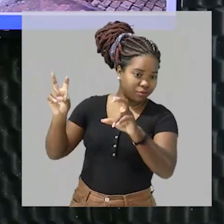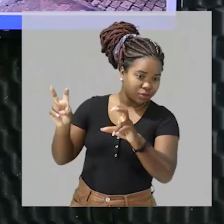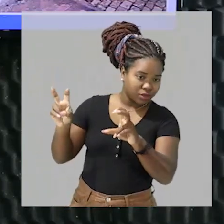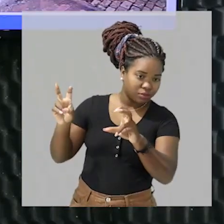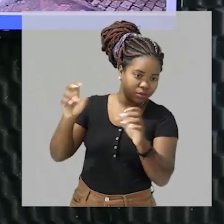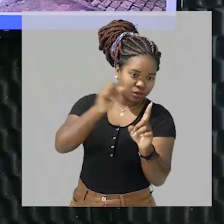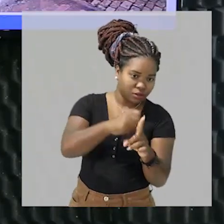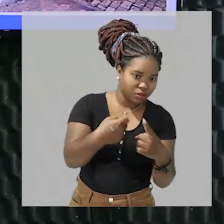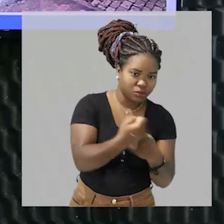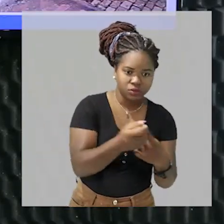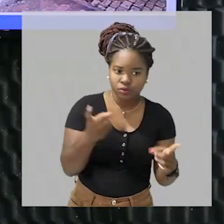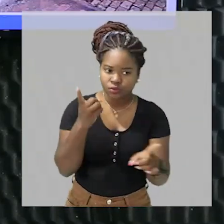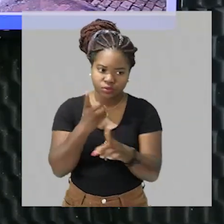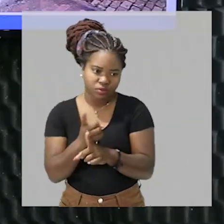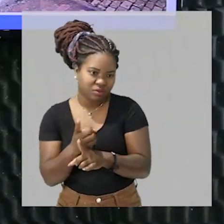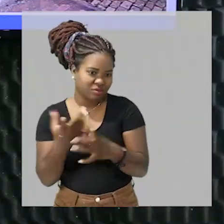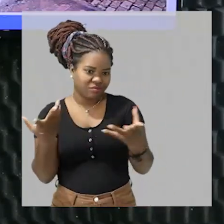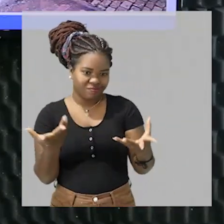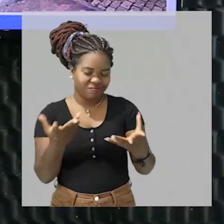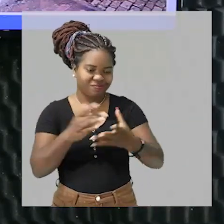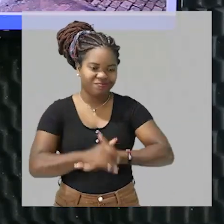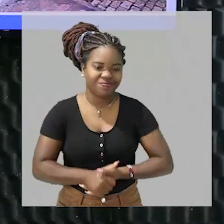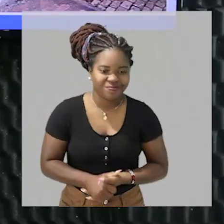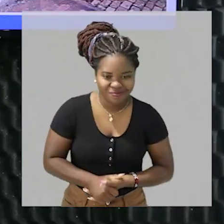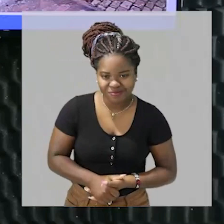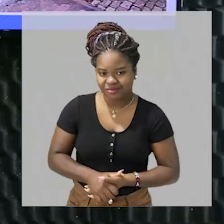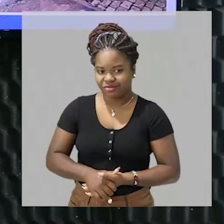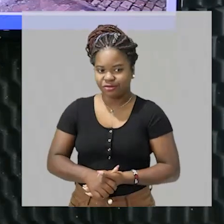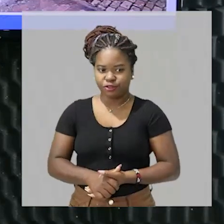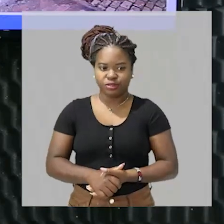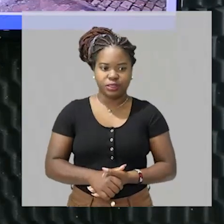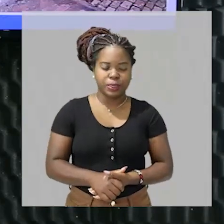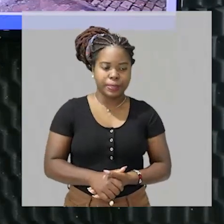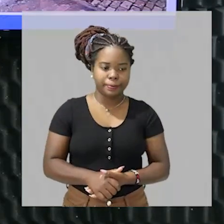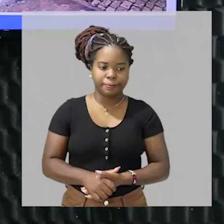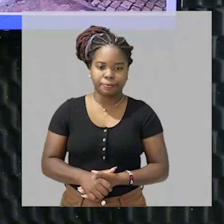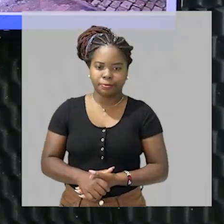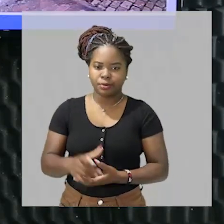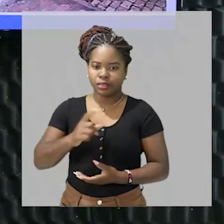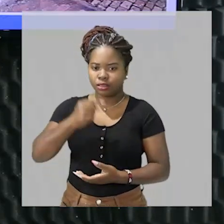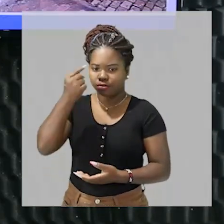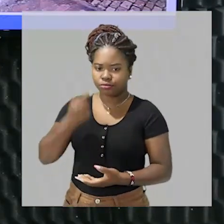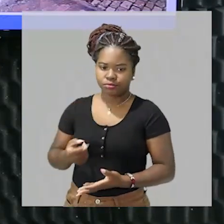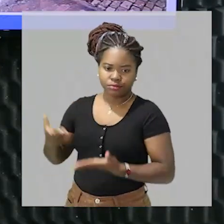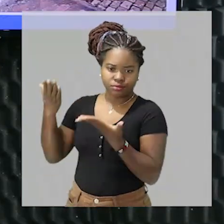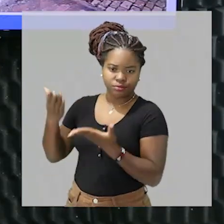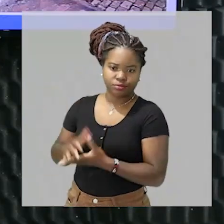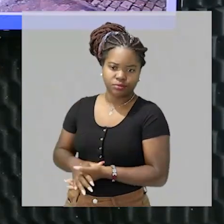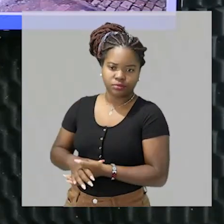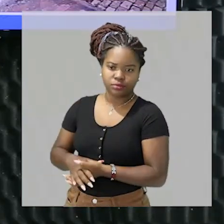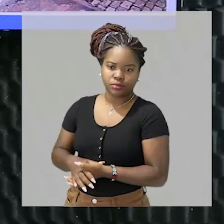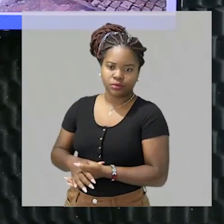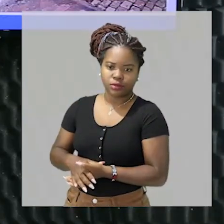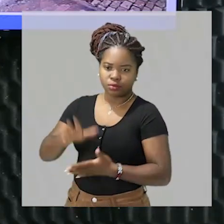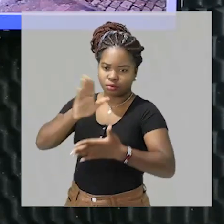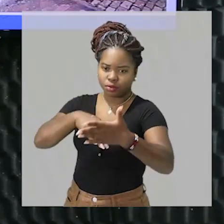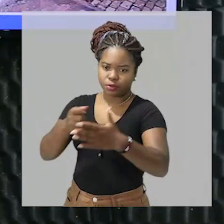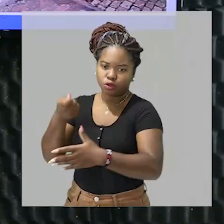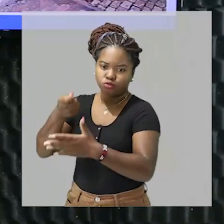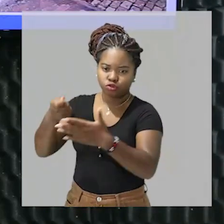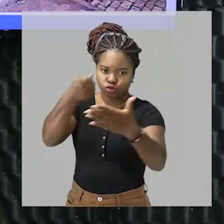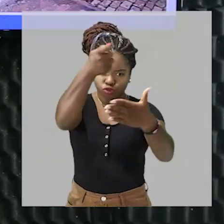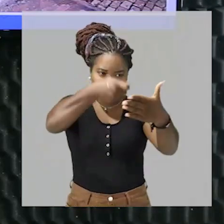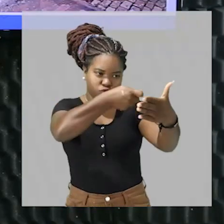fossem encontrados nas instituições mais tradicionais e formais. Aí a gente tem um grafite, né,